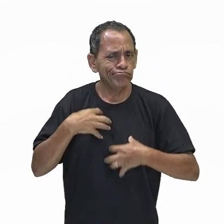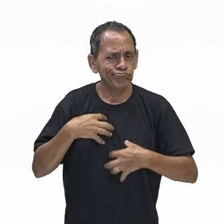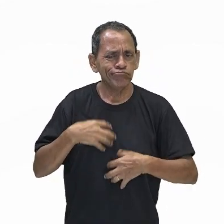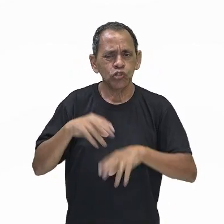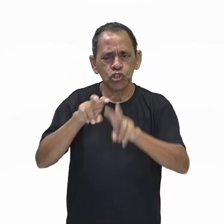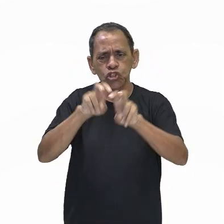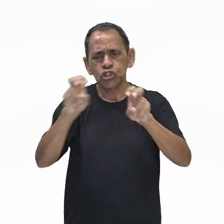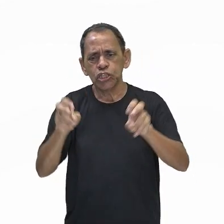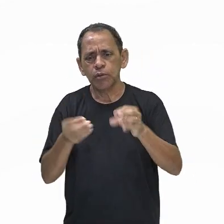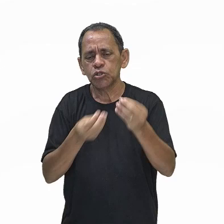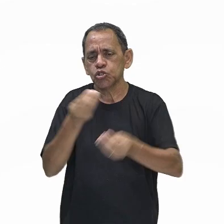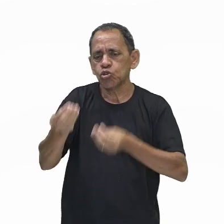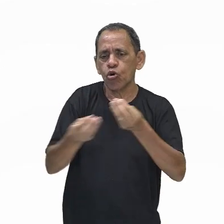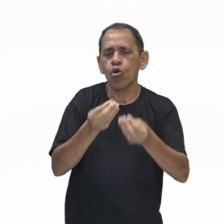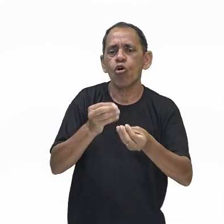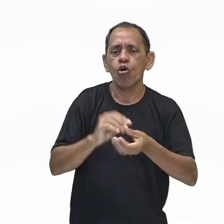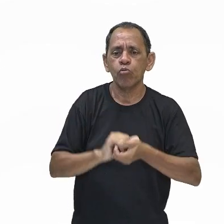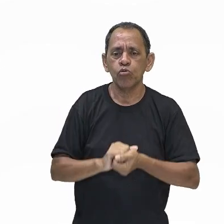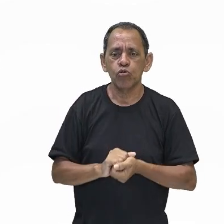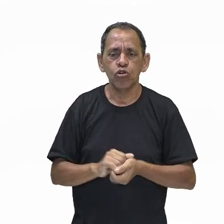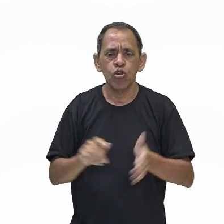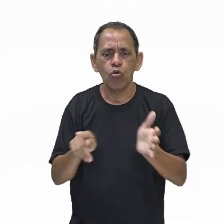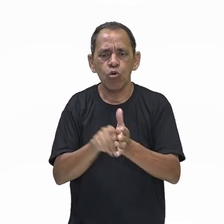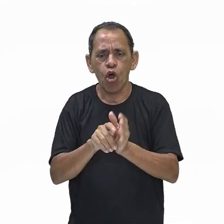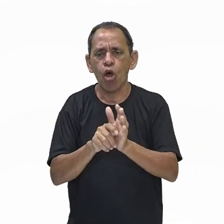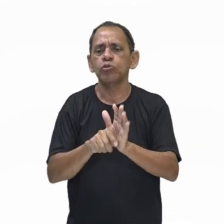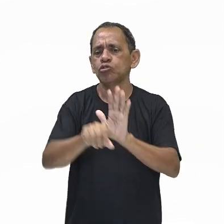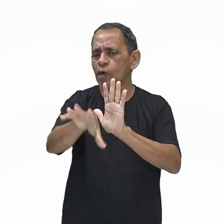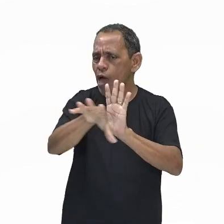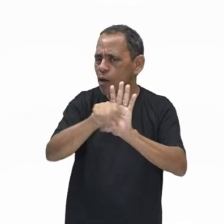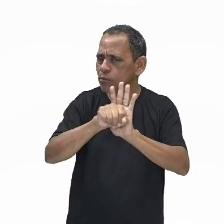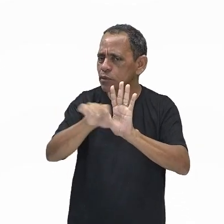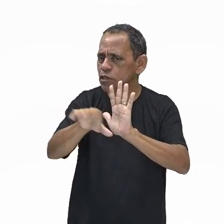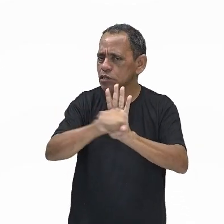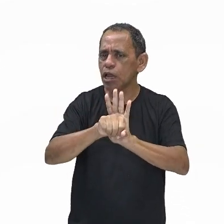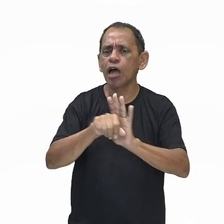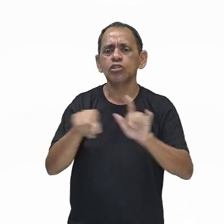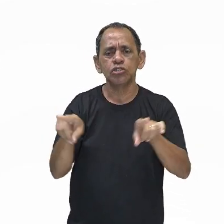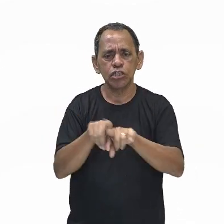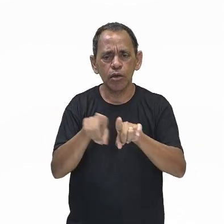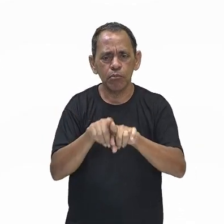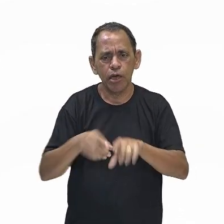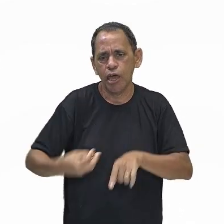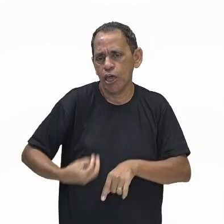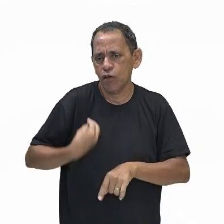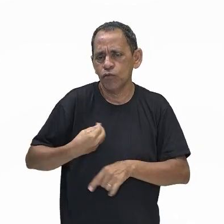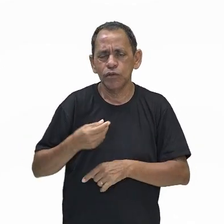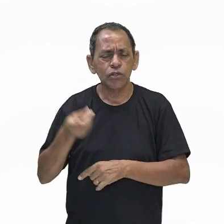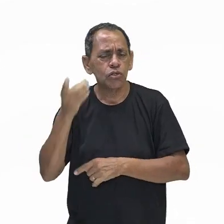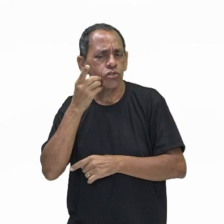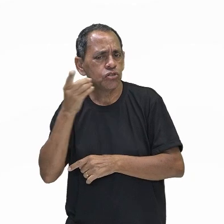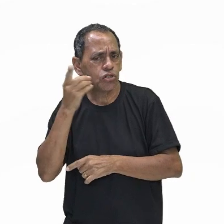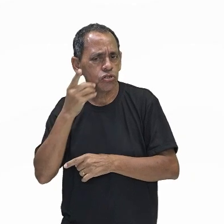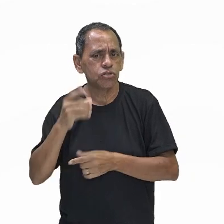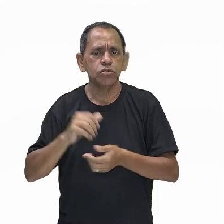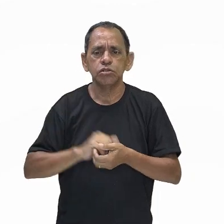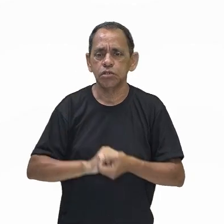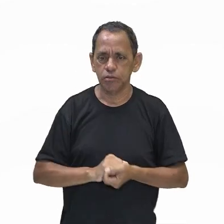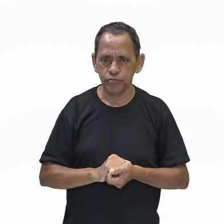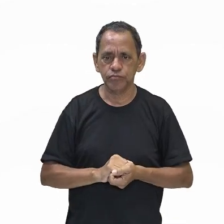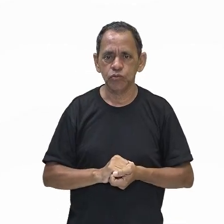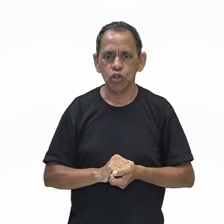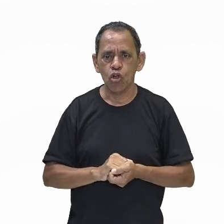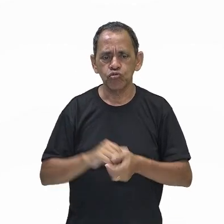temas subjetivos, abstratos, vai falar bastante de vidas cotidianas, tá? Sobre uma